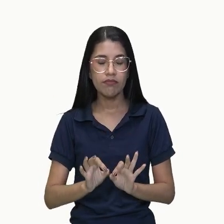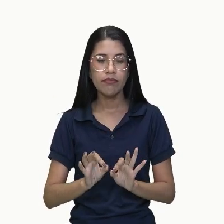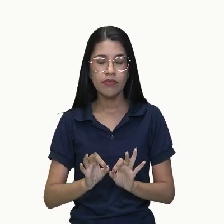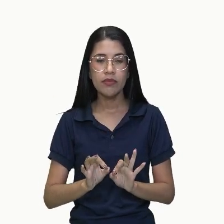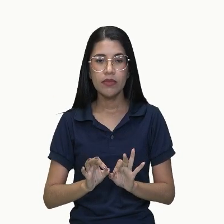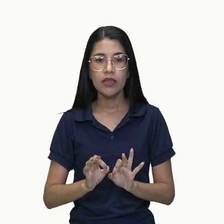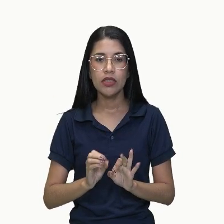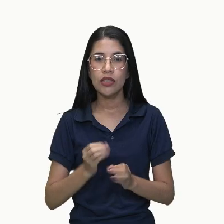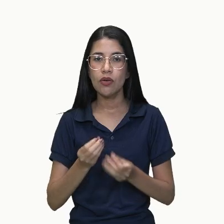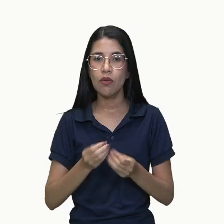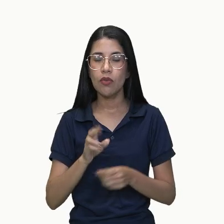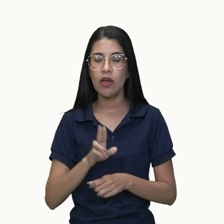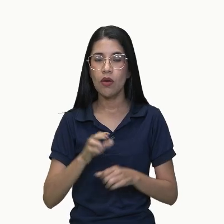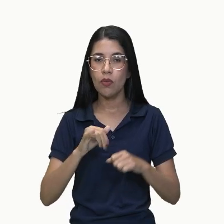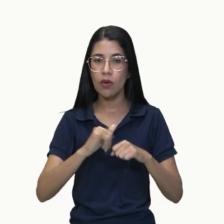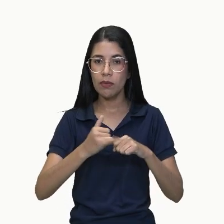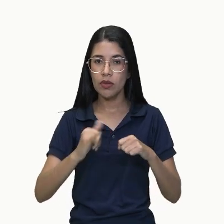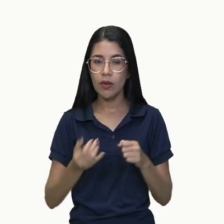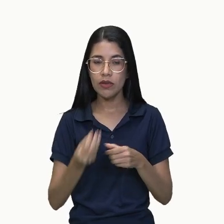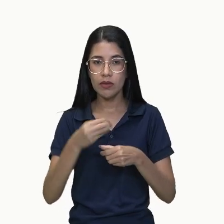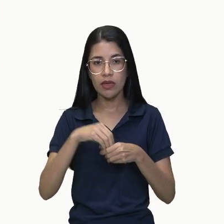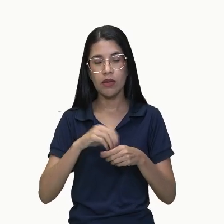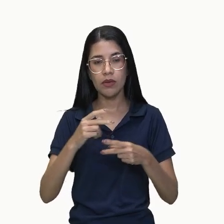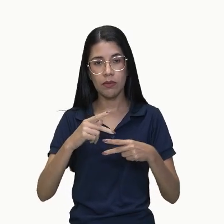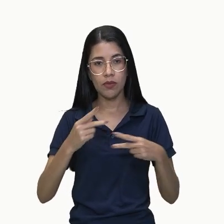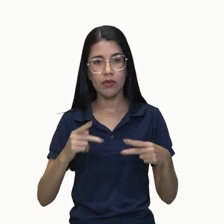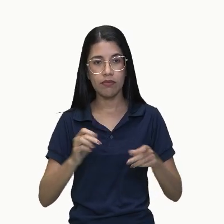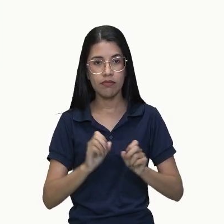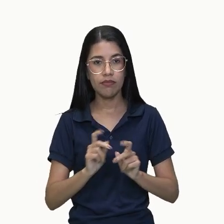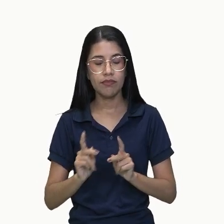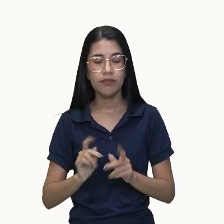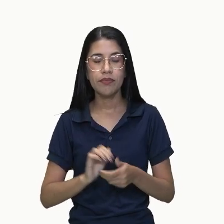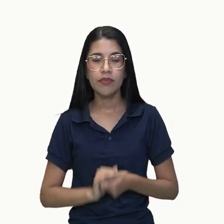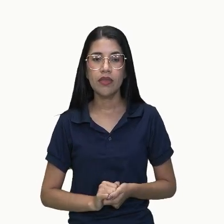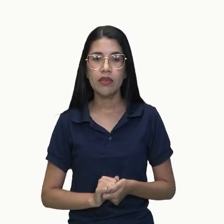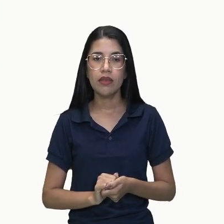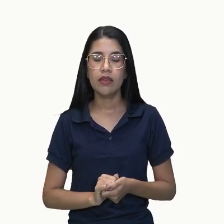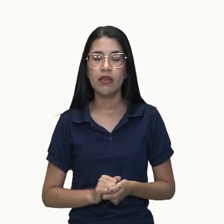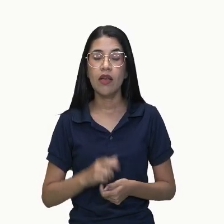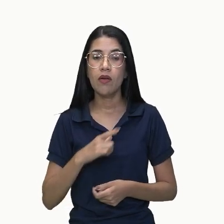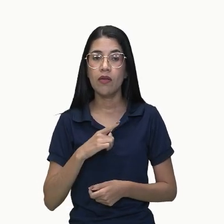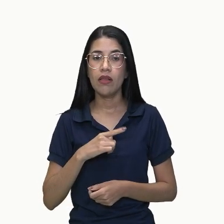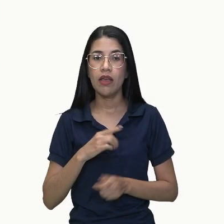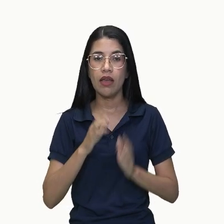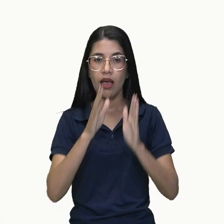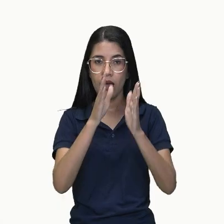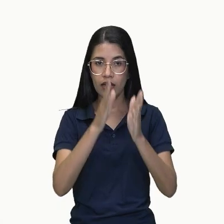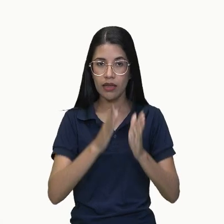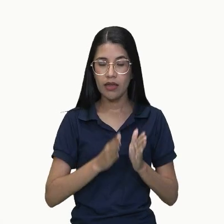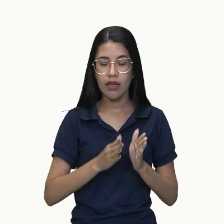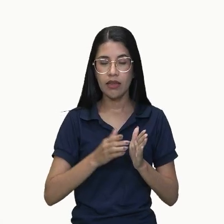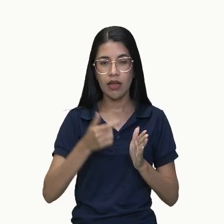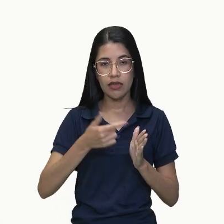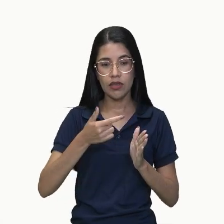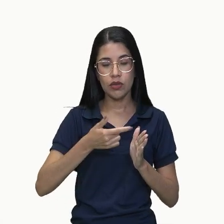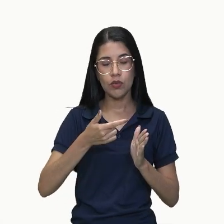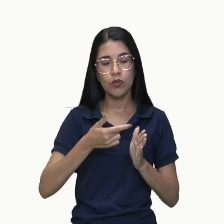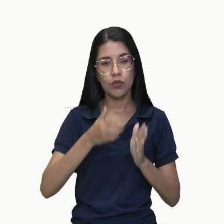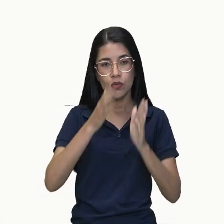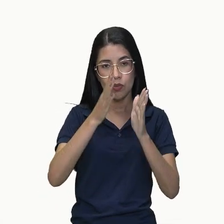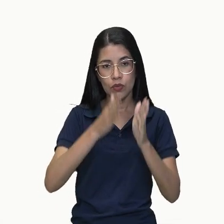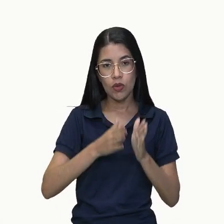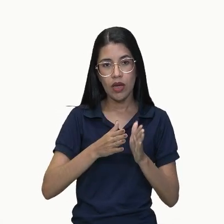de aminoácidos, tá? Então, nós temos aqui essa segunda base, nós temos